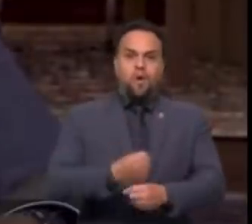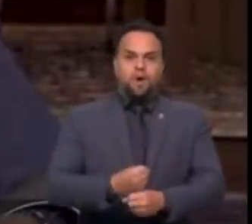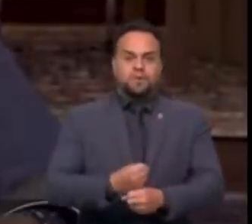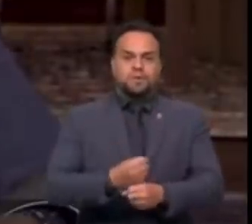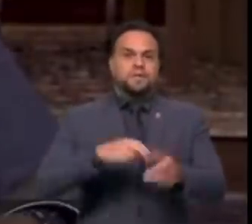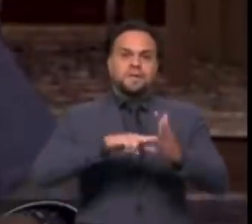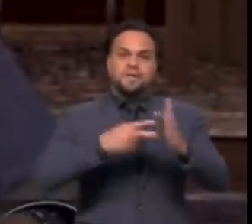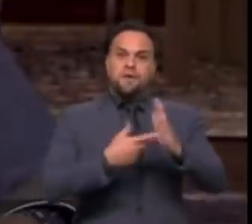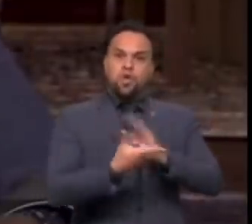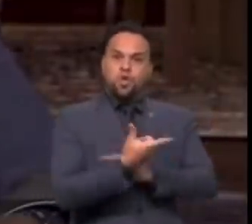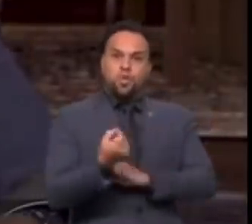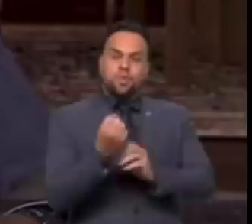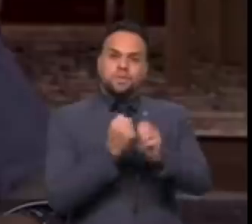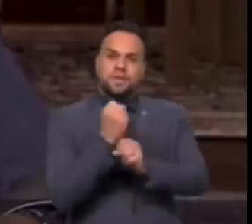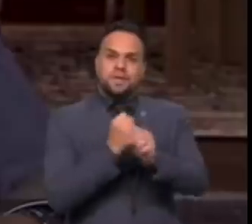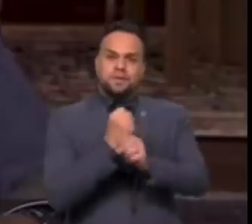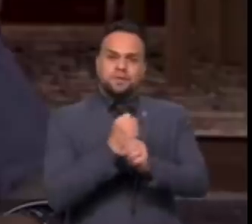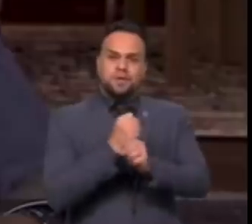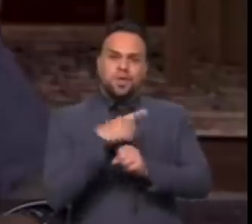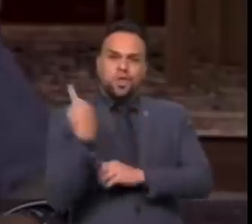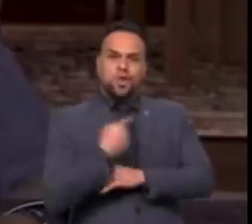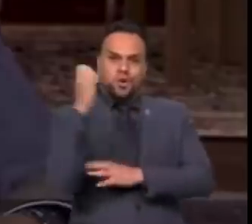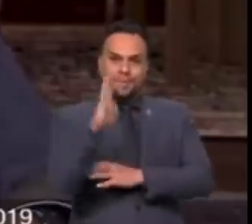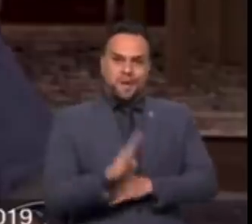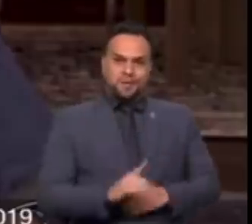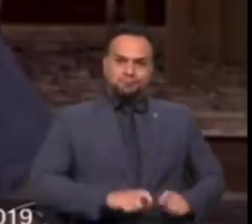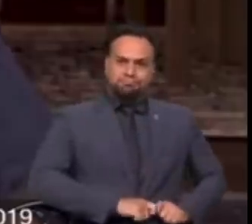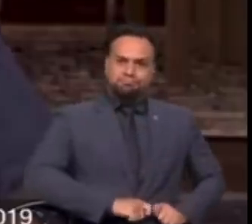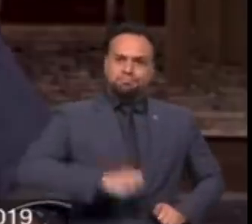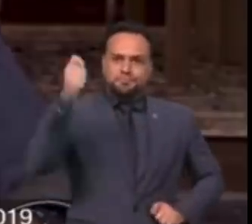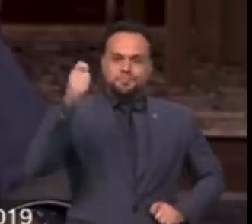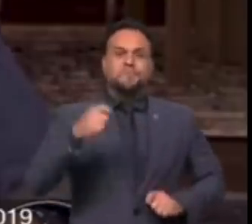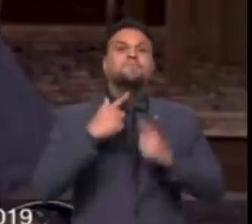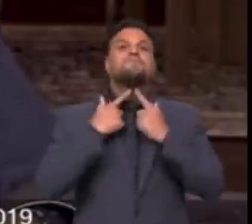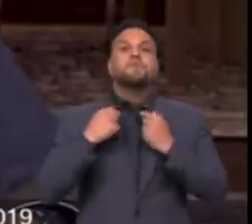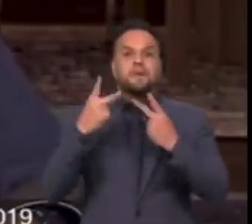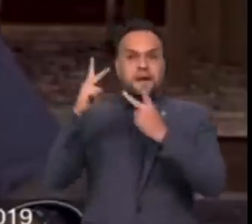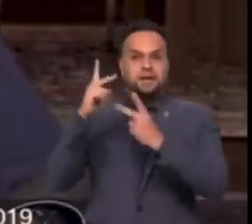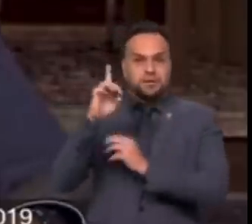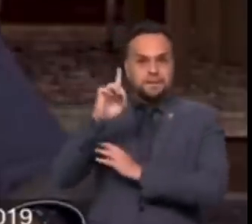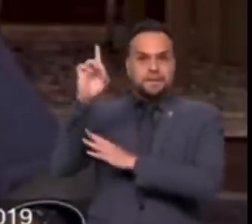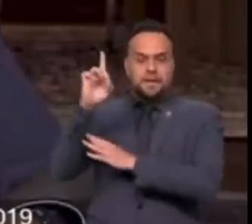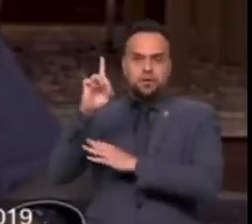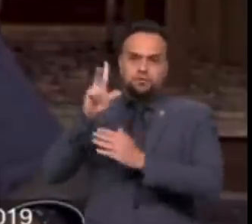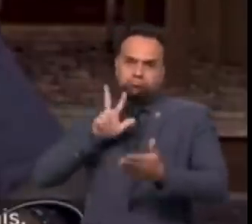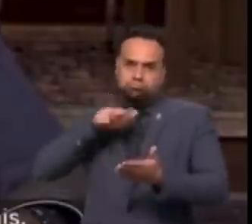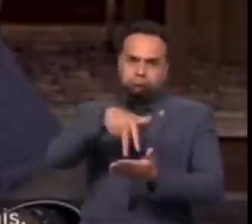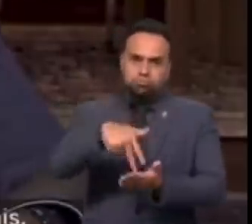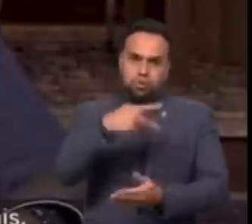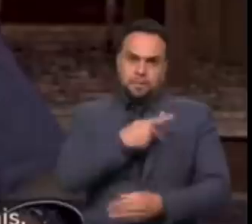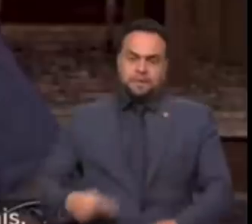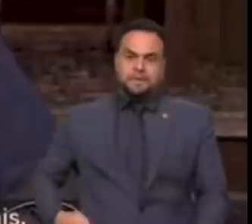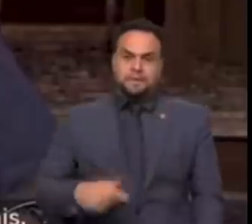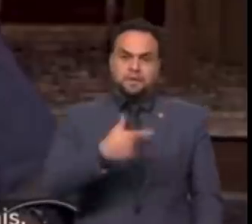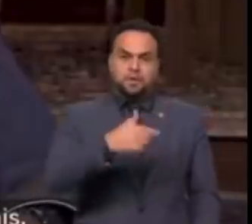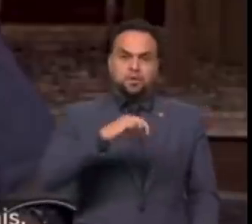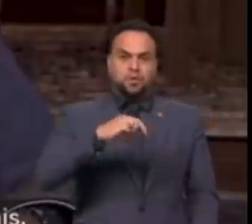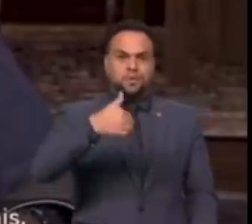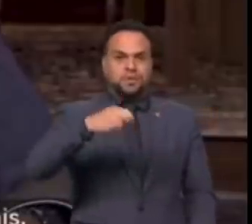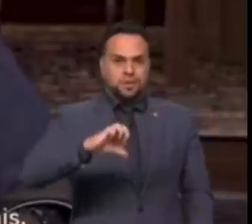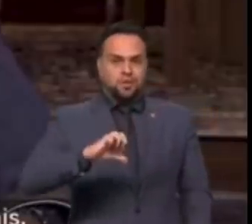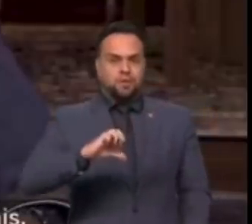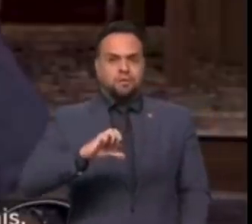ano o Bicentenário de nossa Independência Que Deus que ocupasse a presidência em 2009 e